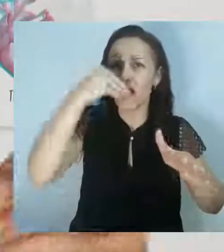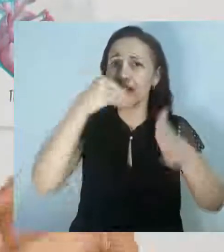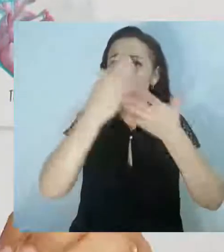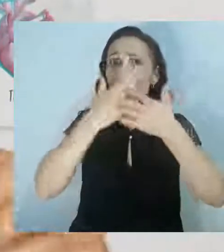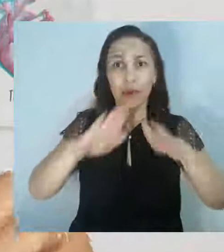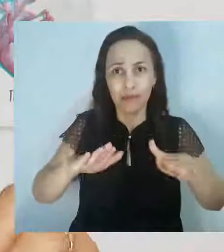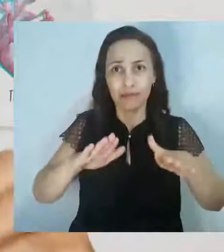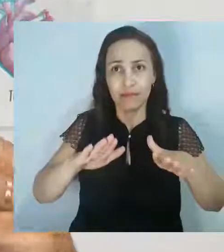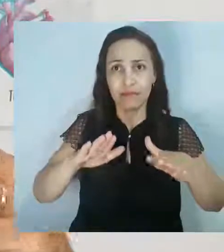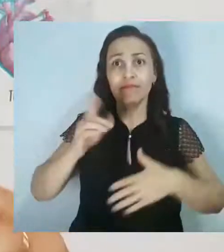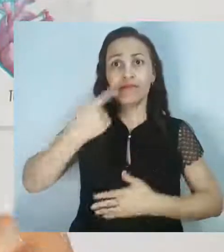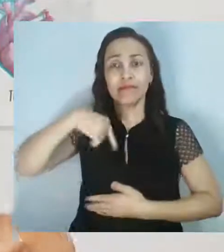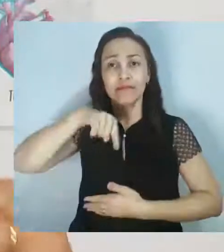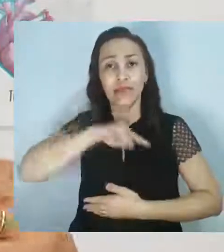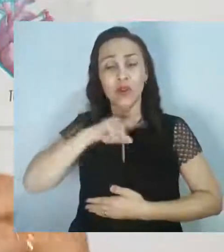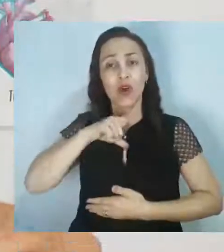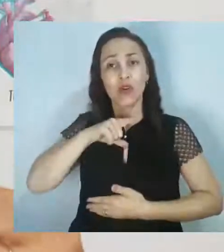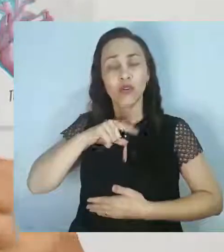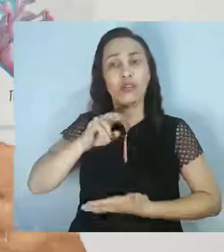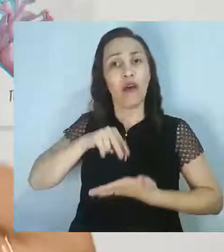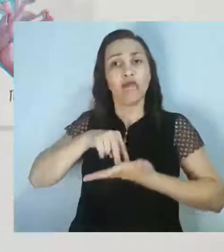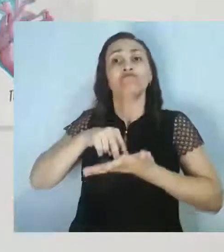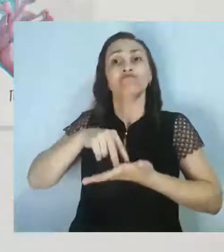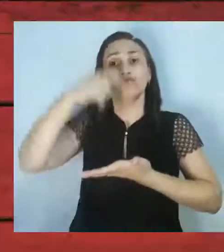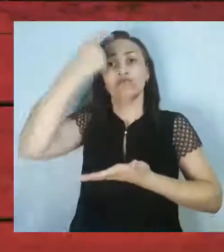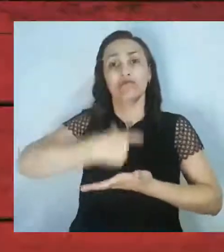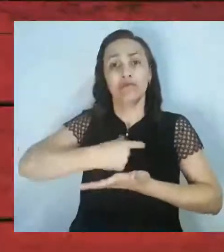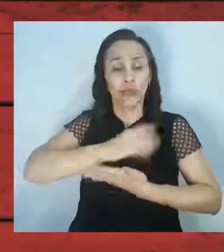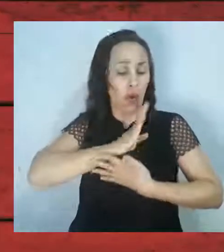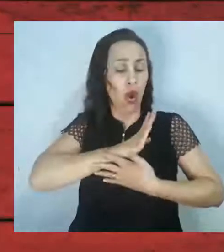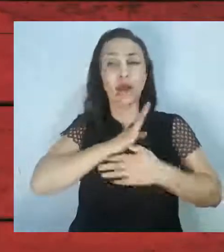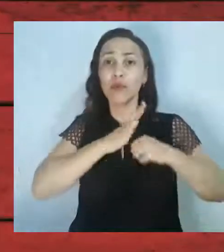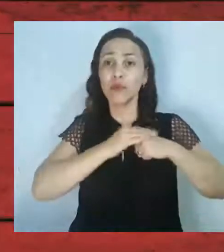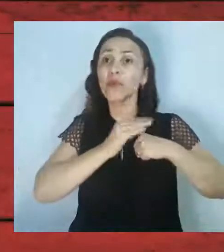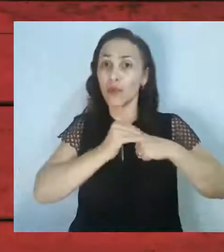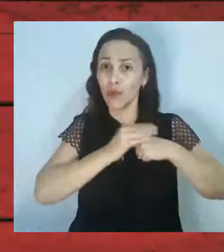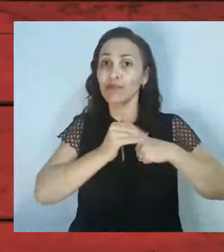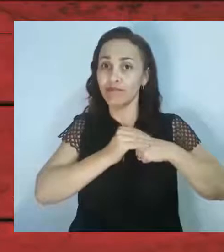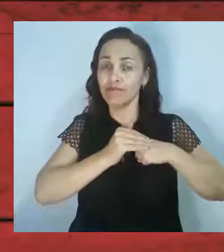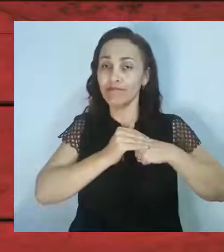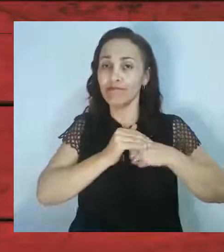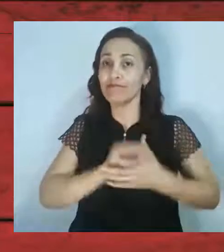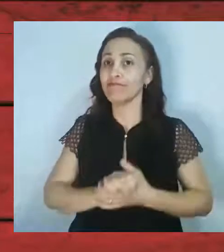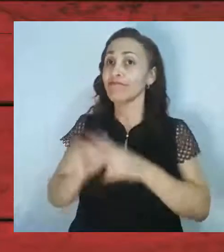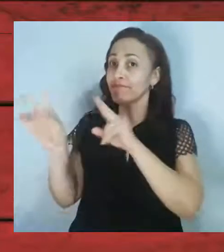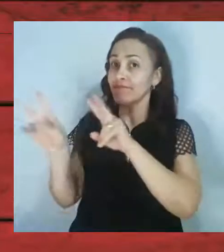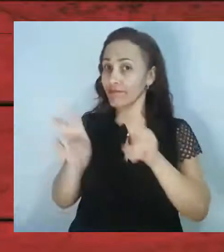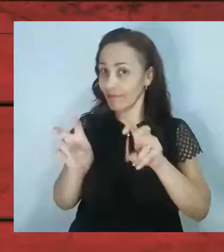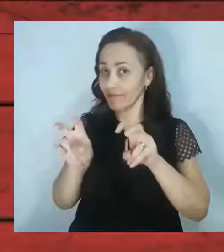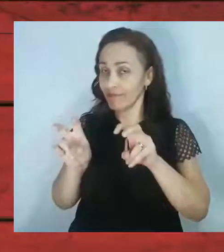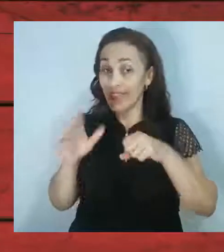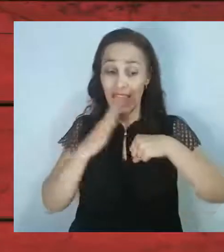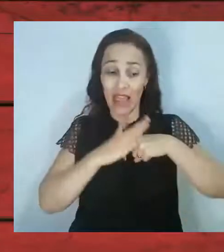se nós não tivermos uma postura e um coração de ternura. Olha só, ele diz: a ternura é a